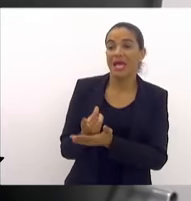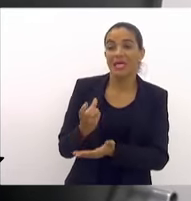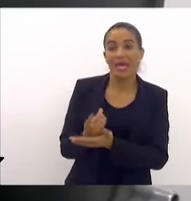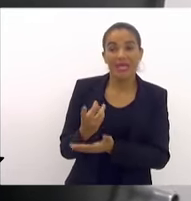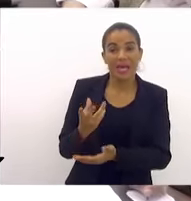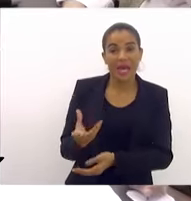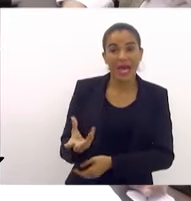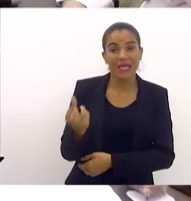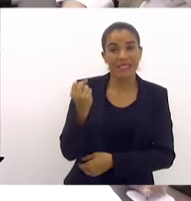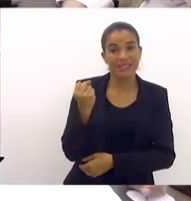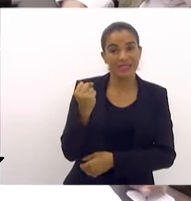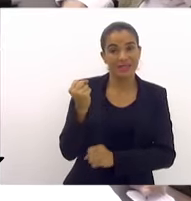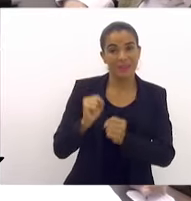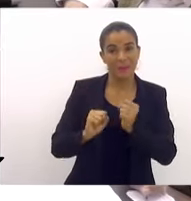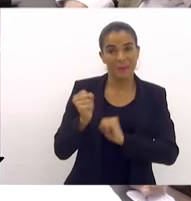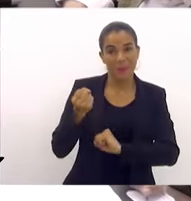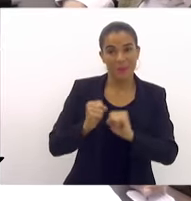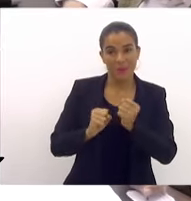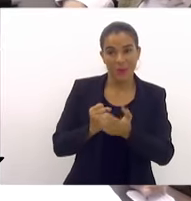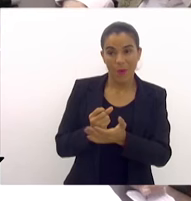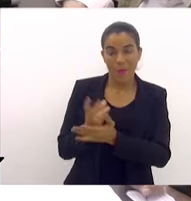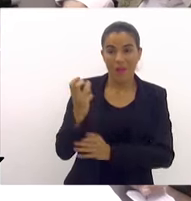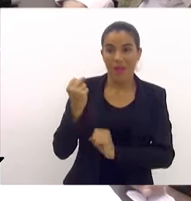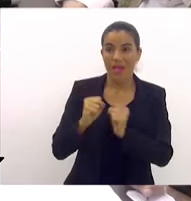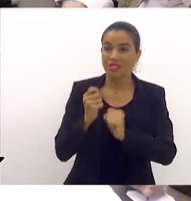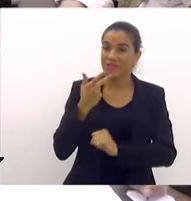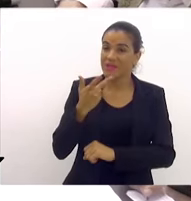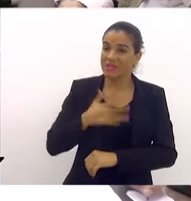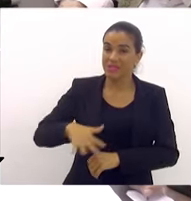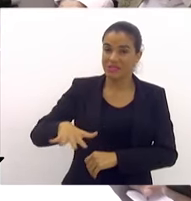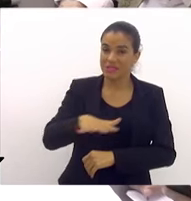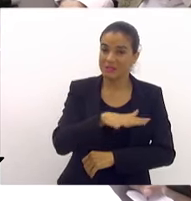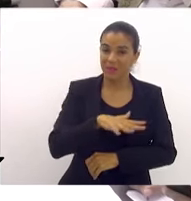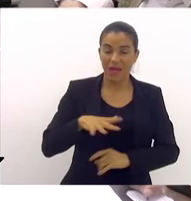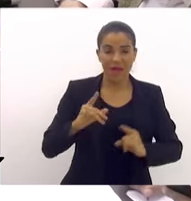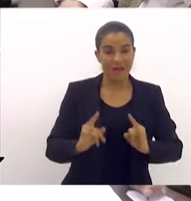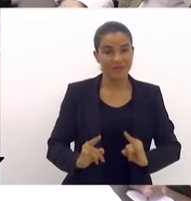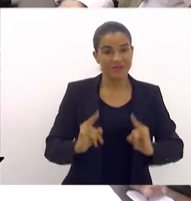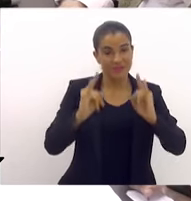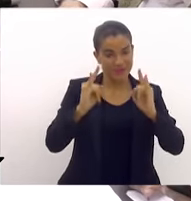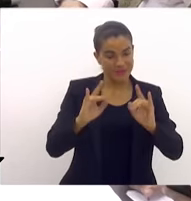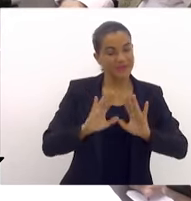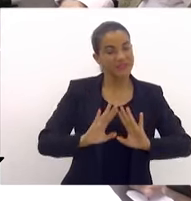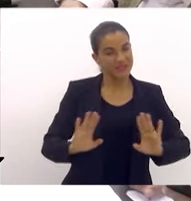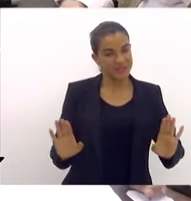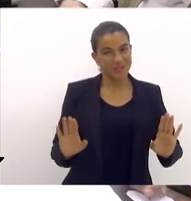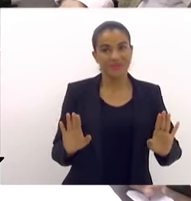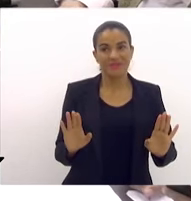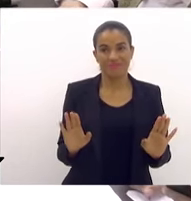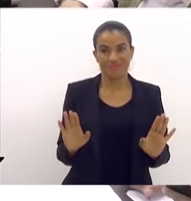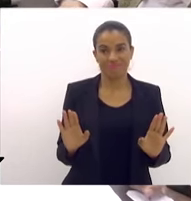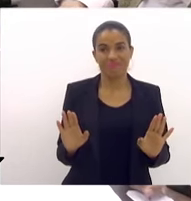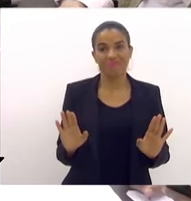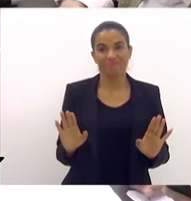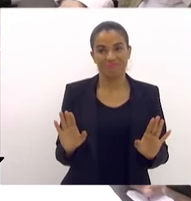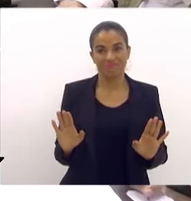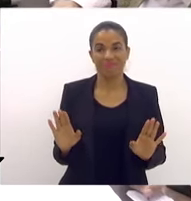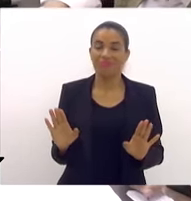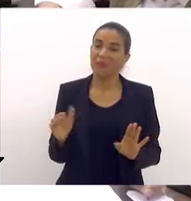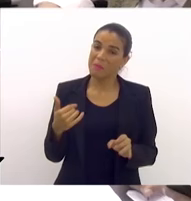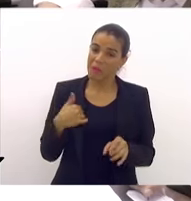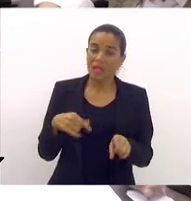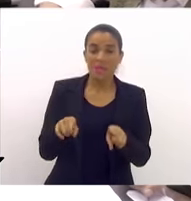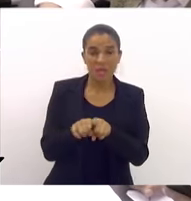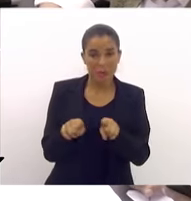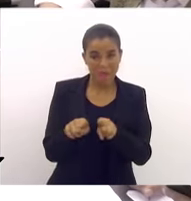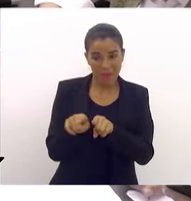aquisição é alguma referência da produção. Aqui sim, a gente está falando de espaço físico. Aqui é espaço físico. Aqui é espaço físico. E também, para